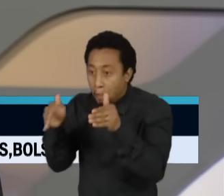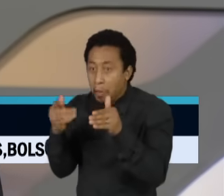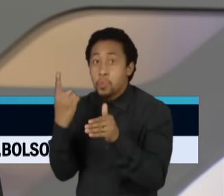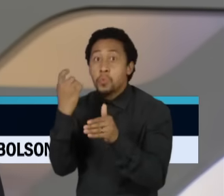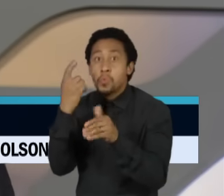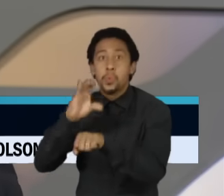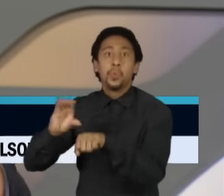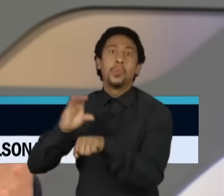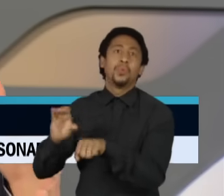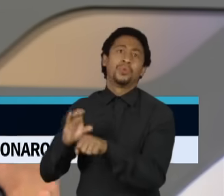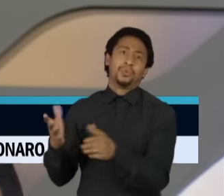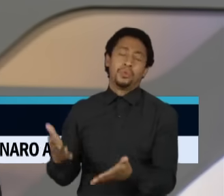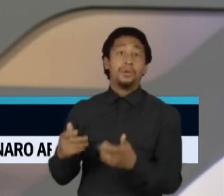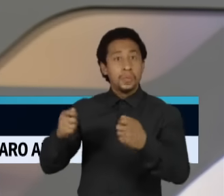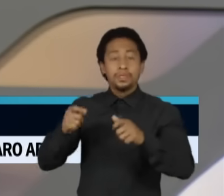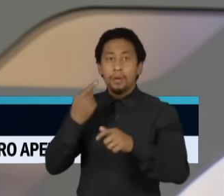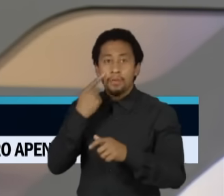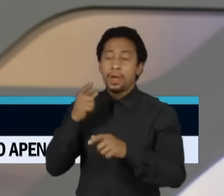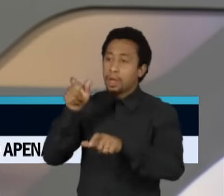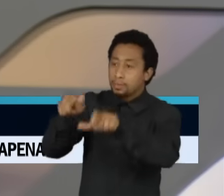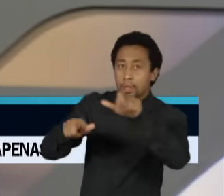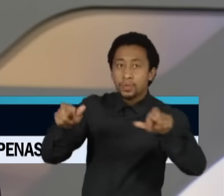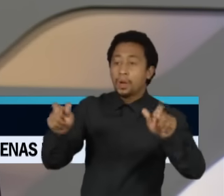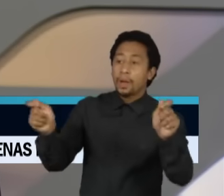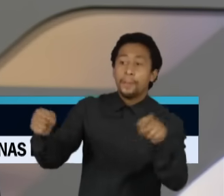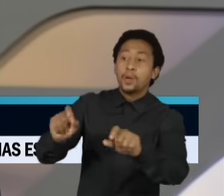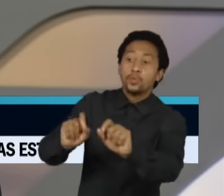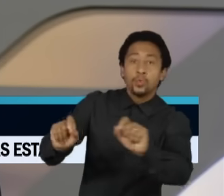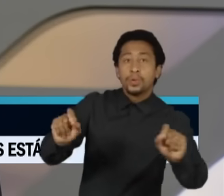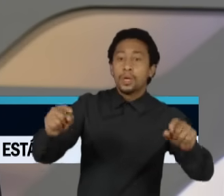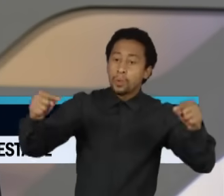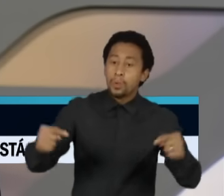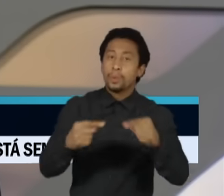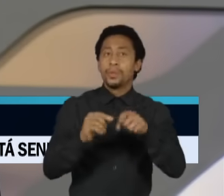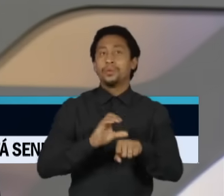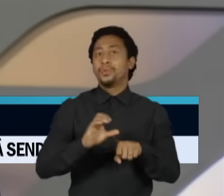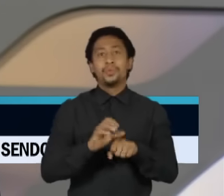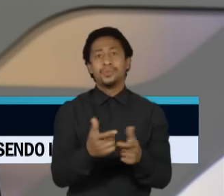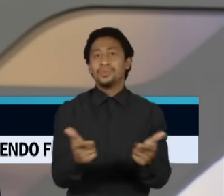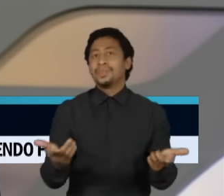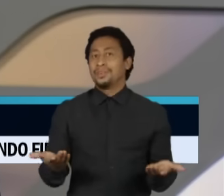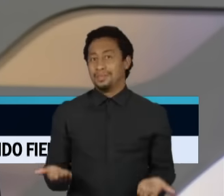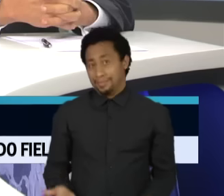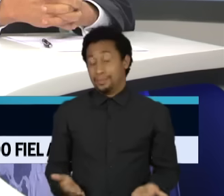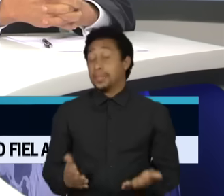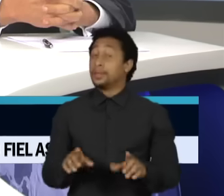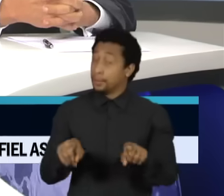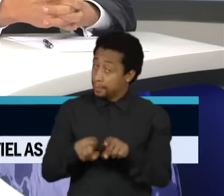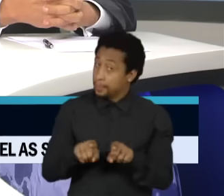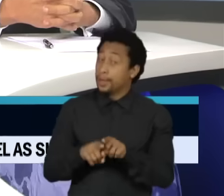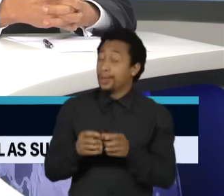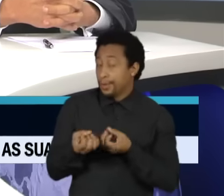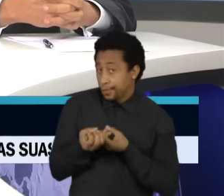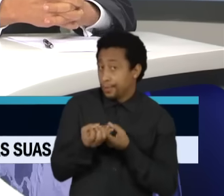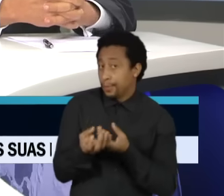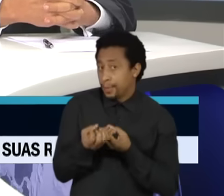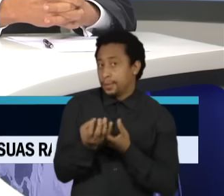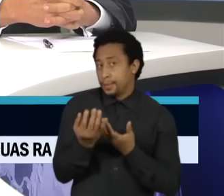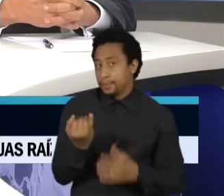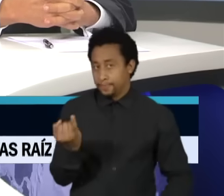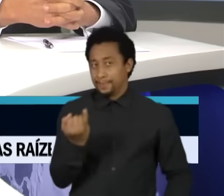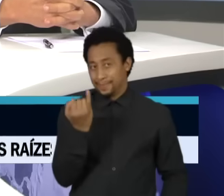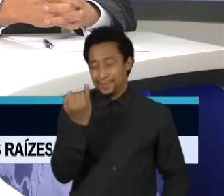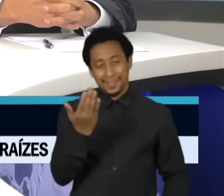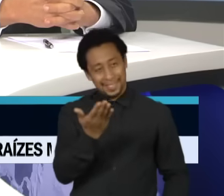a as as competências eh profissionais. E outra questão que eu acho que é importante, é relevante, o Delmanto sabe